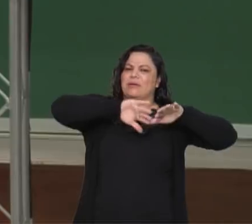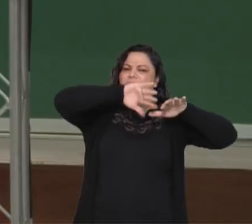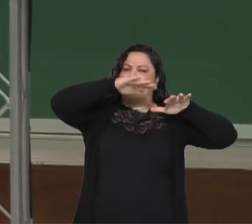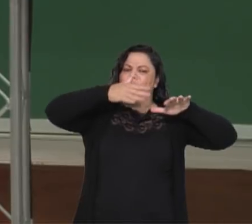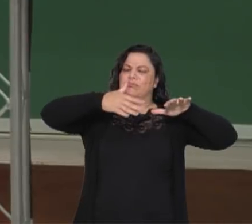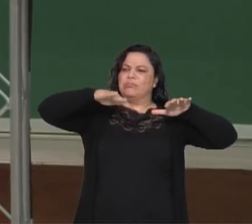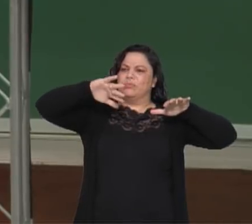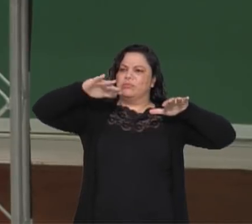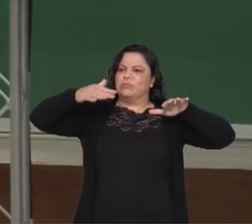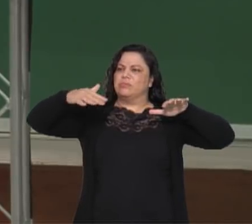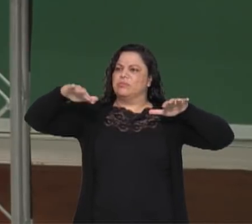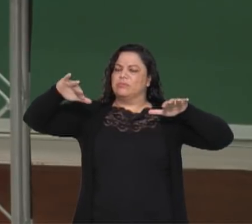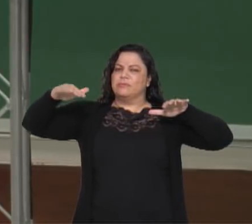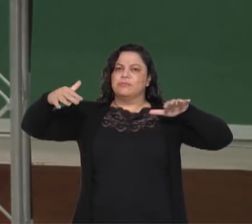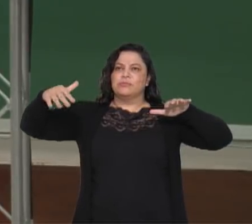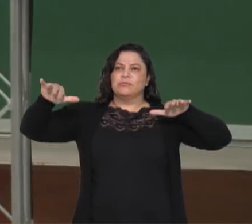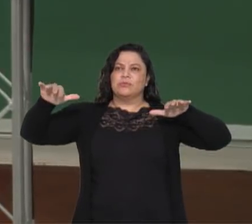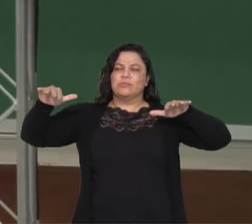o nosso ouvido.